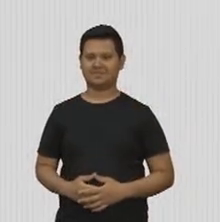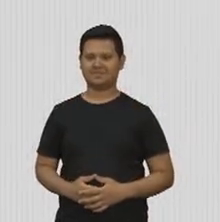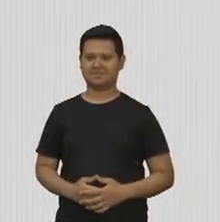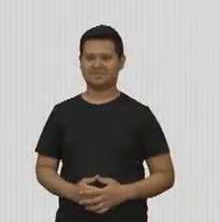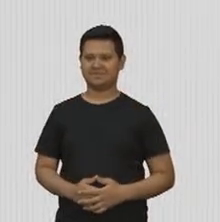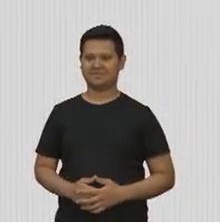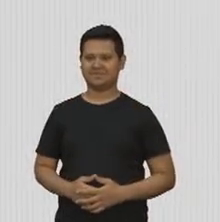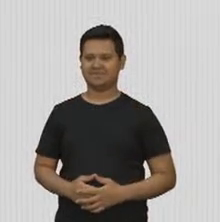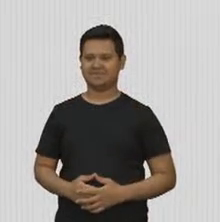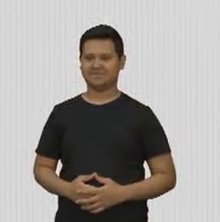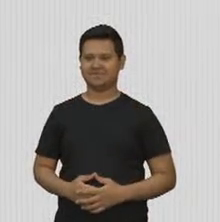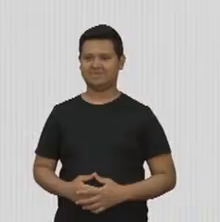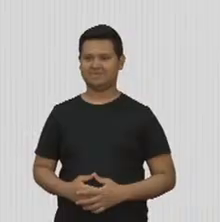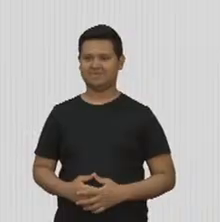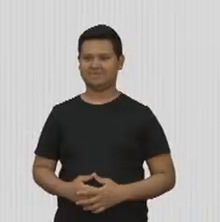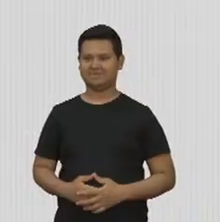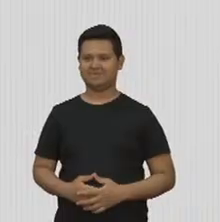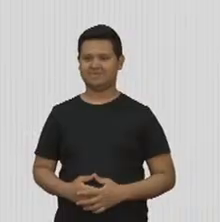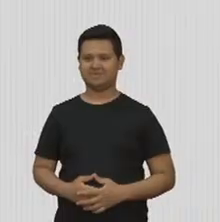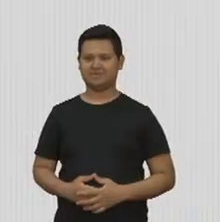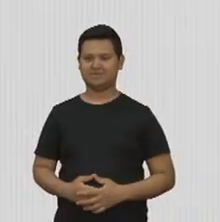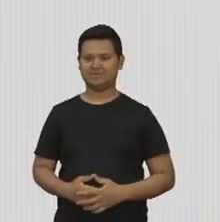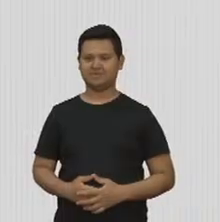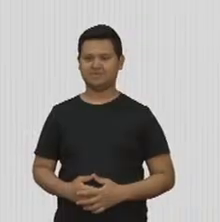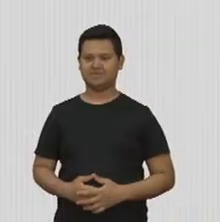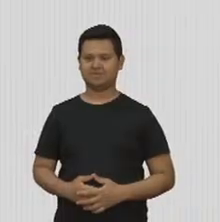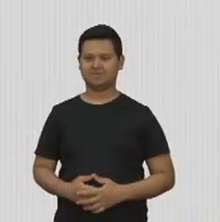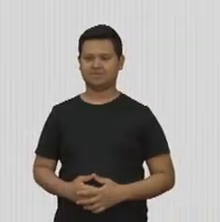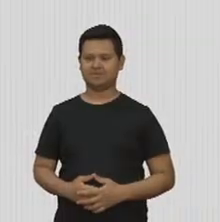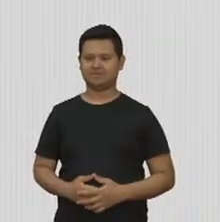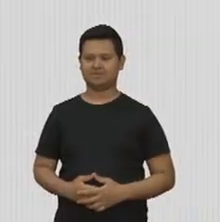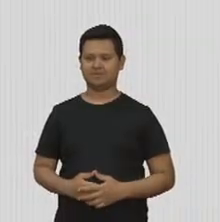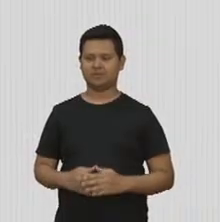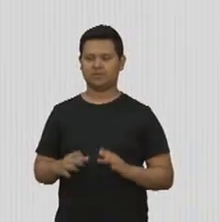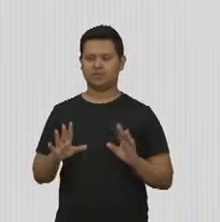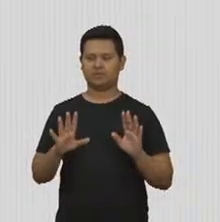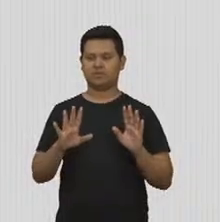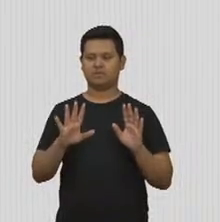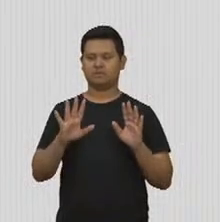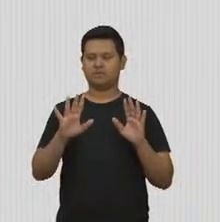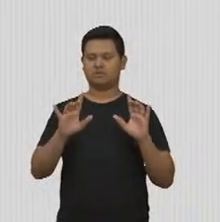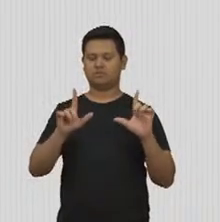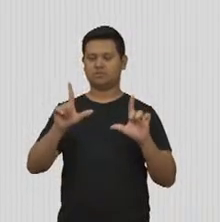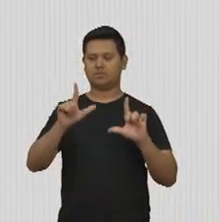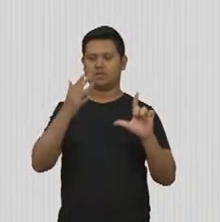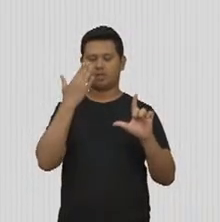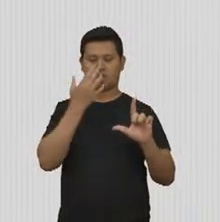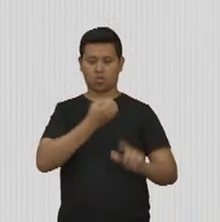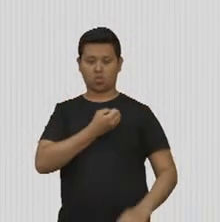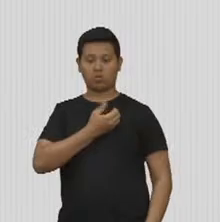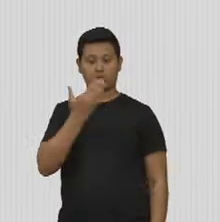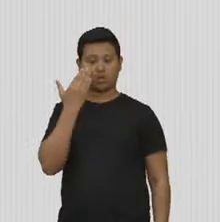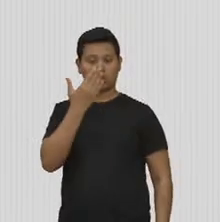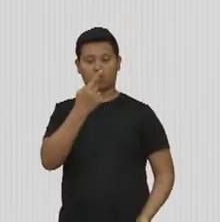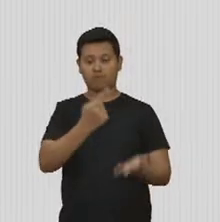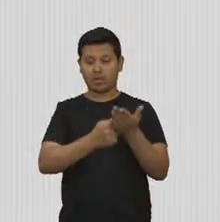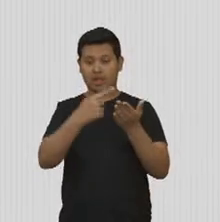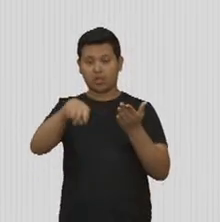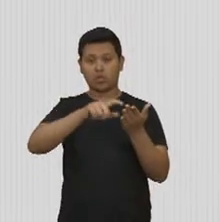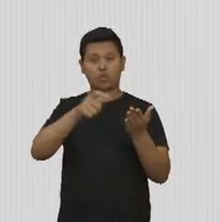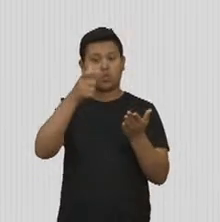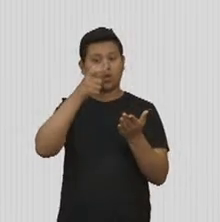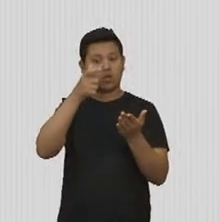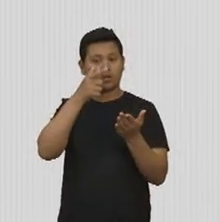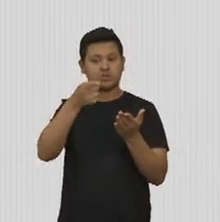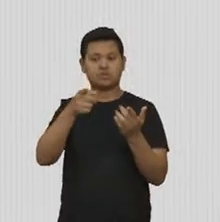Uso da palavra aqui para o tema livre. Queria pedir para colocar o último slide, que tem os nossos contatos. Quero convidar todo mundo que nos assiste